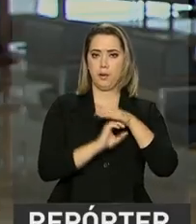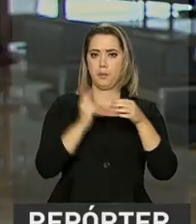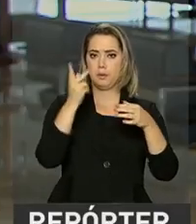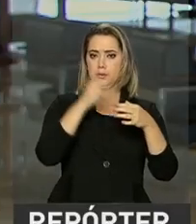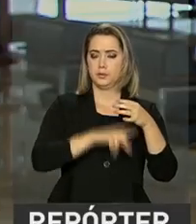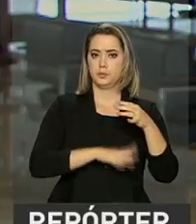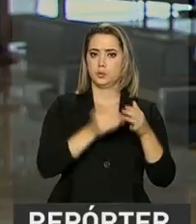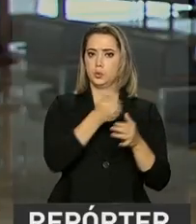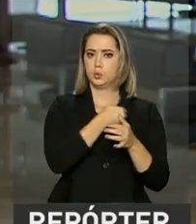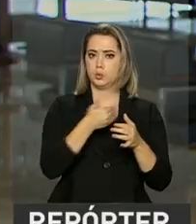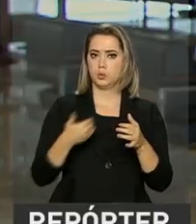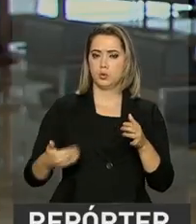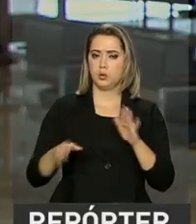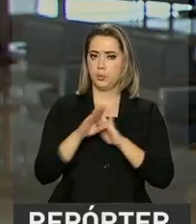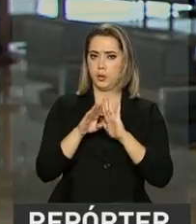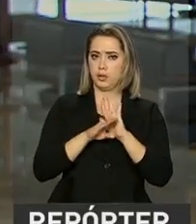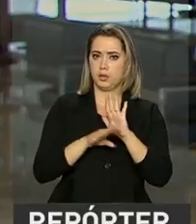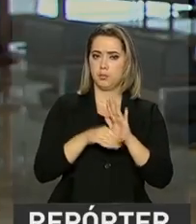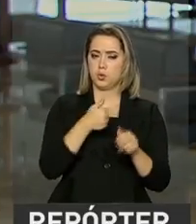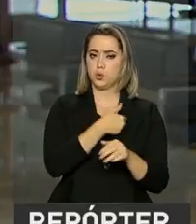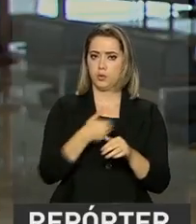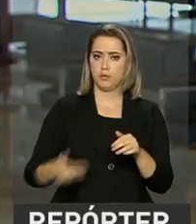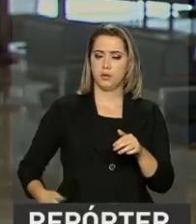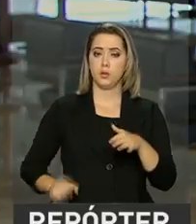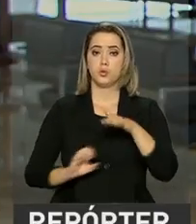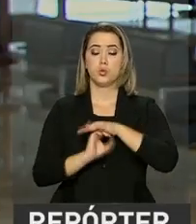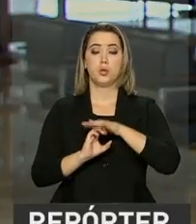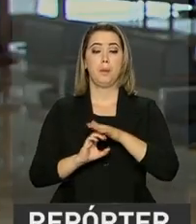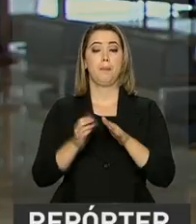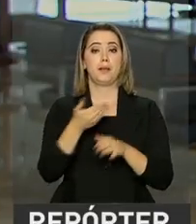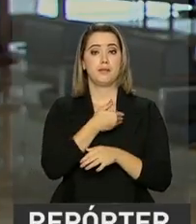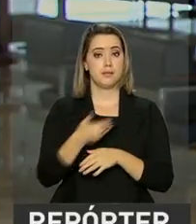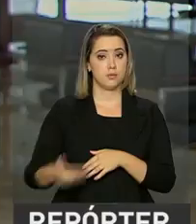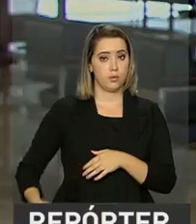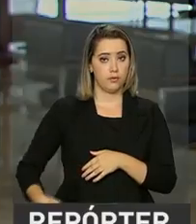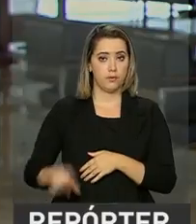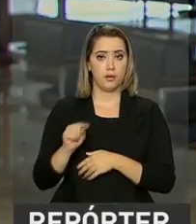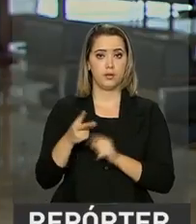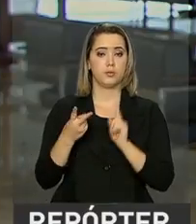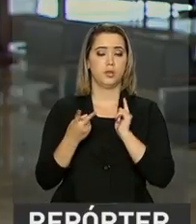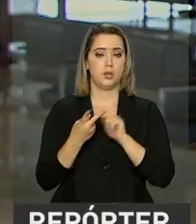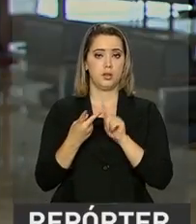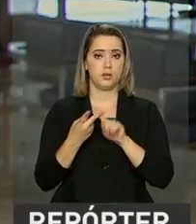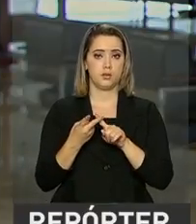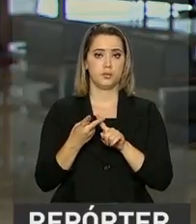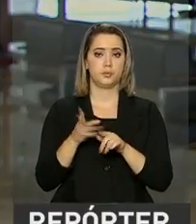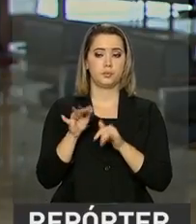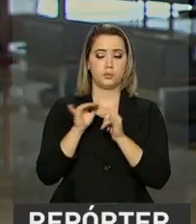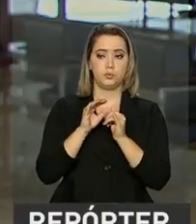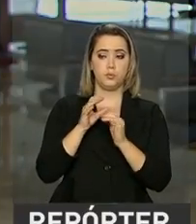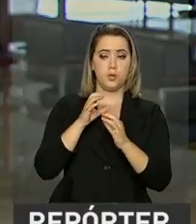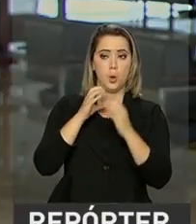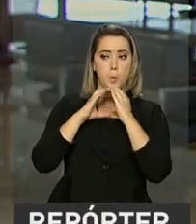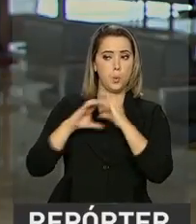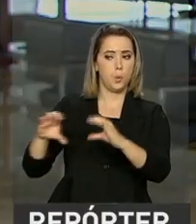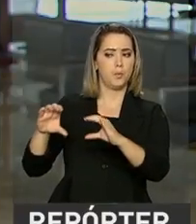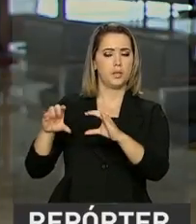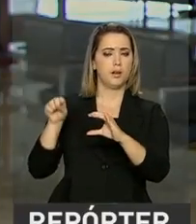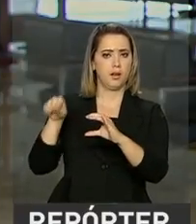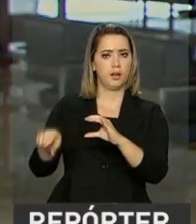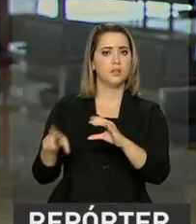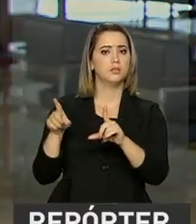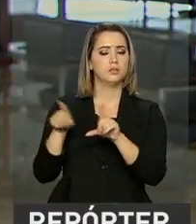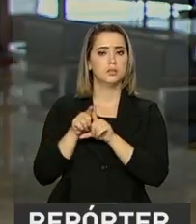programa de governança de empresas estatais ea segunda iniciativa foi um comunicado que a petrobras fez saber